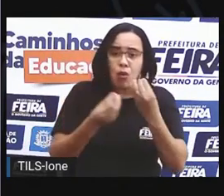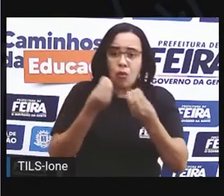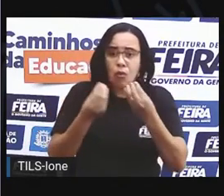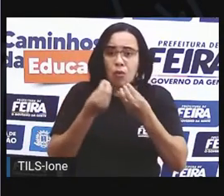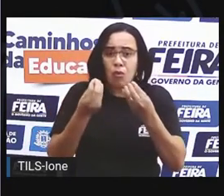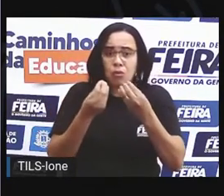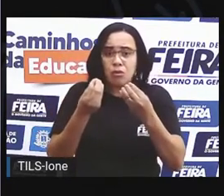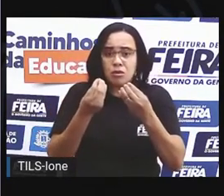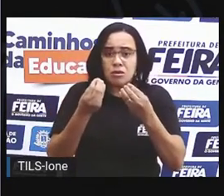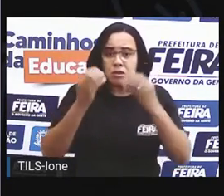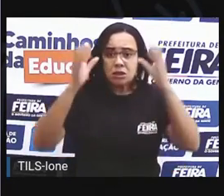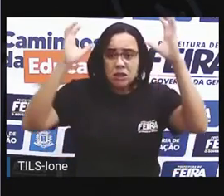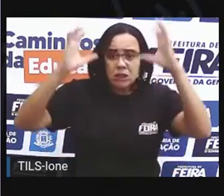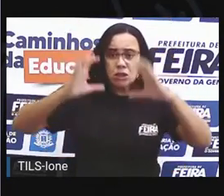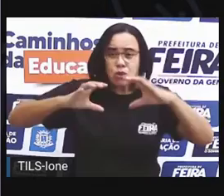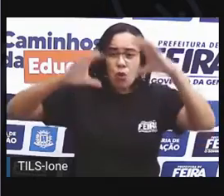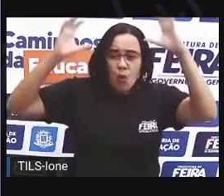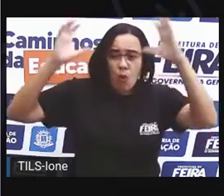Foi quando a chuva ficou